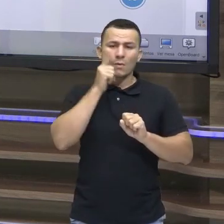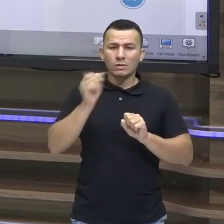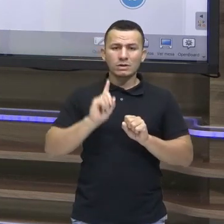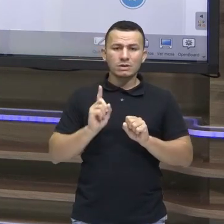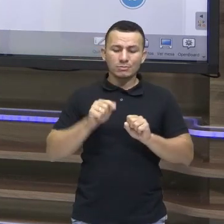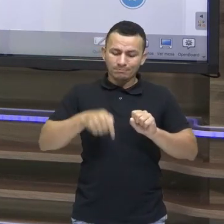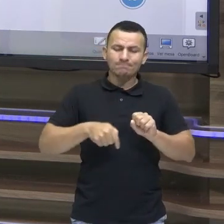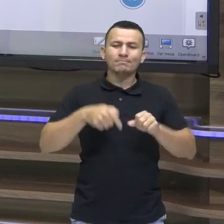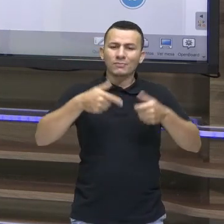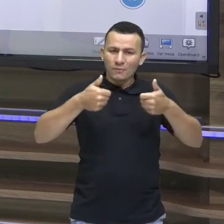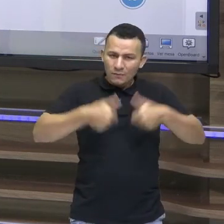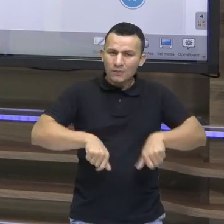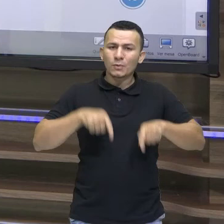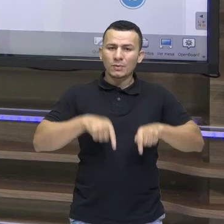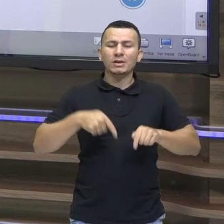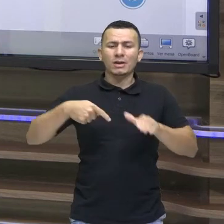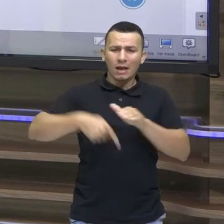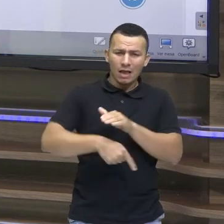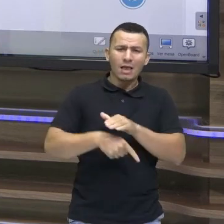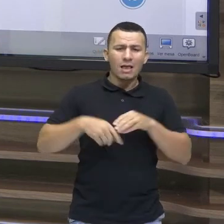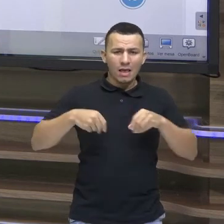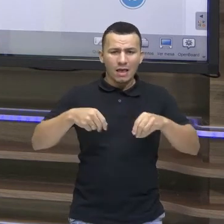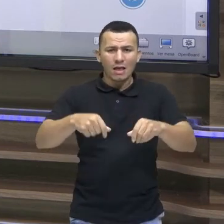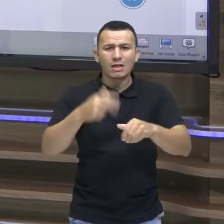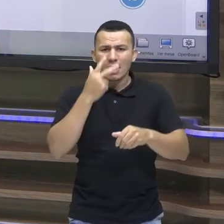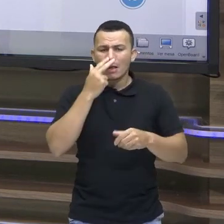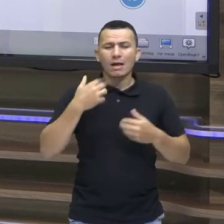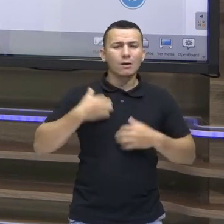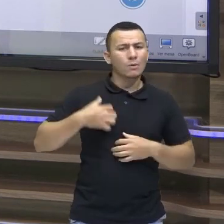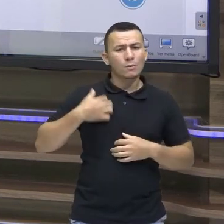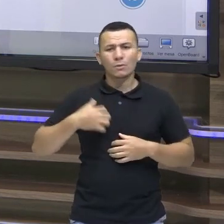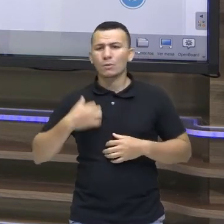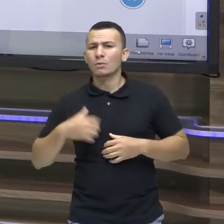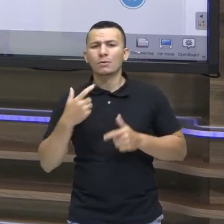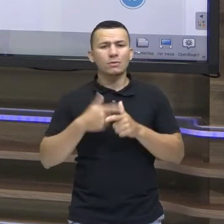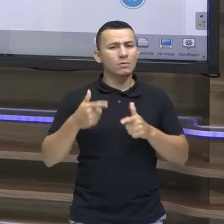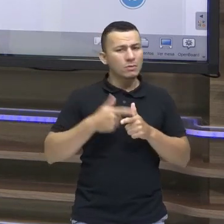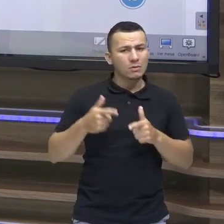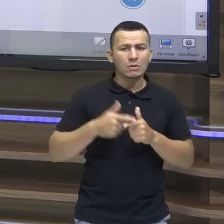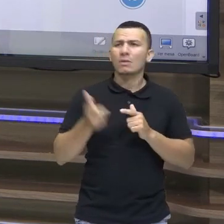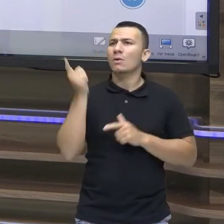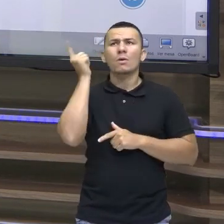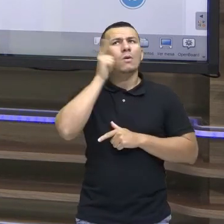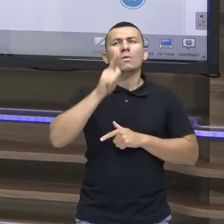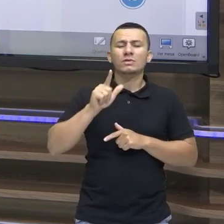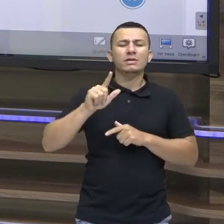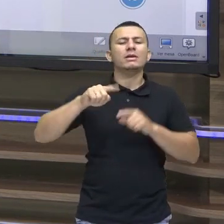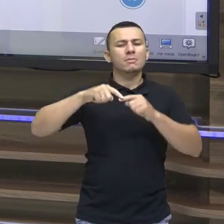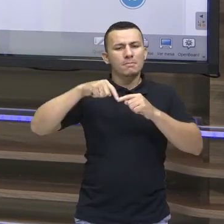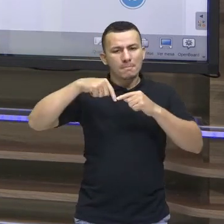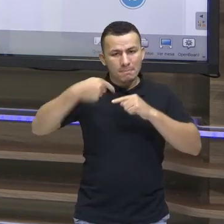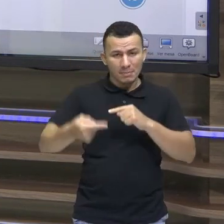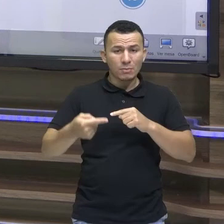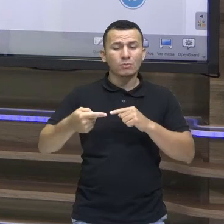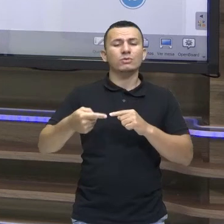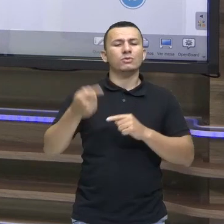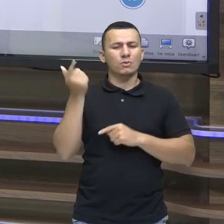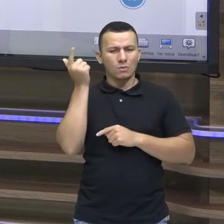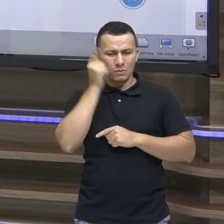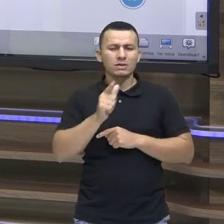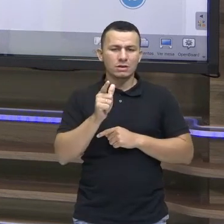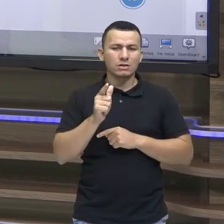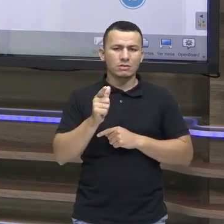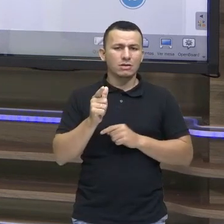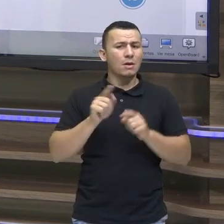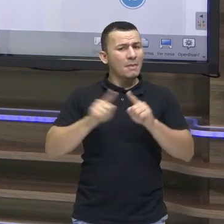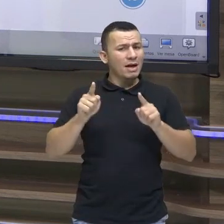lá dentro, se estabeleceu esse conflito, esse drama dele, esse problema, e que foi resolvido, então, no final. A solução não